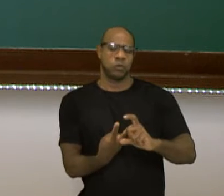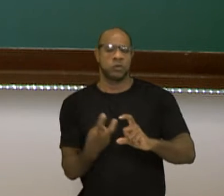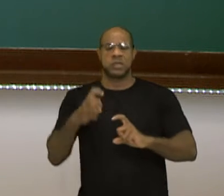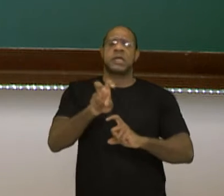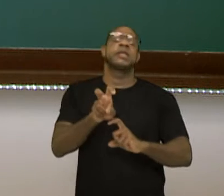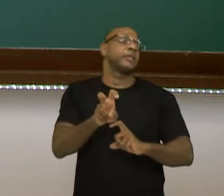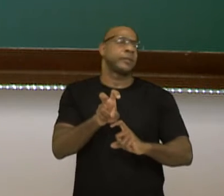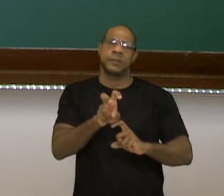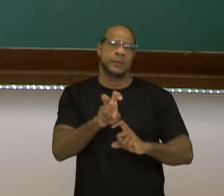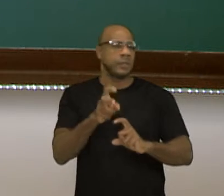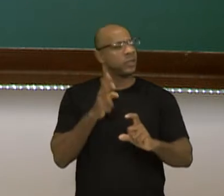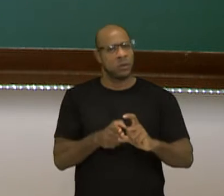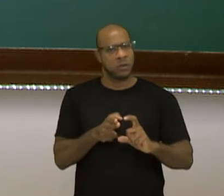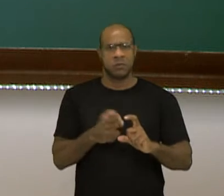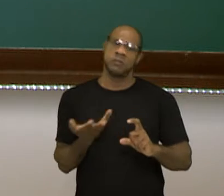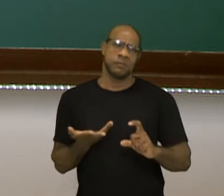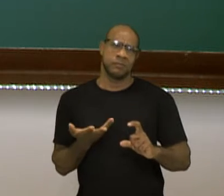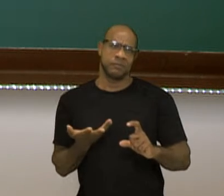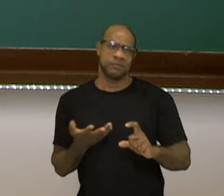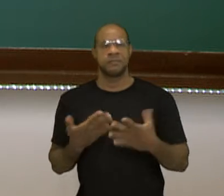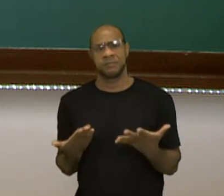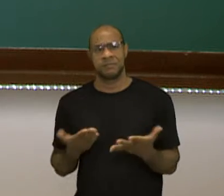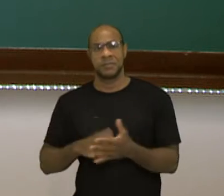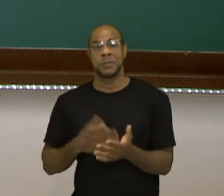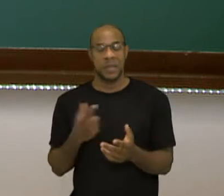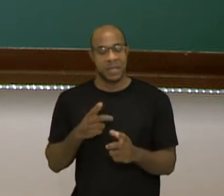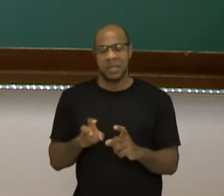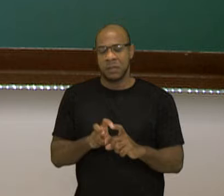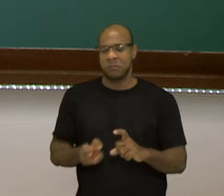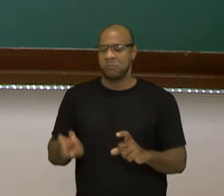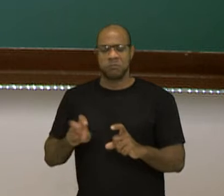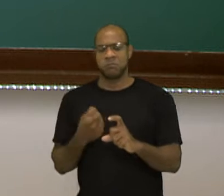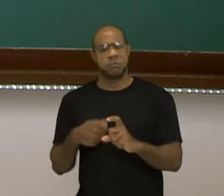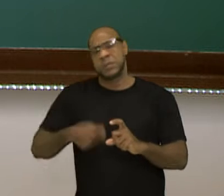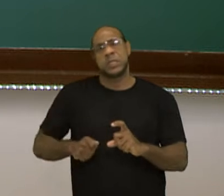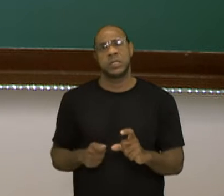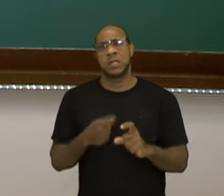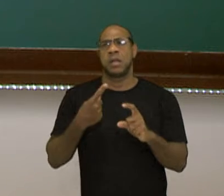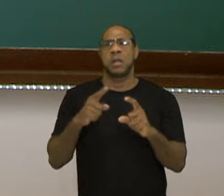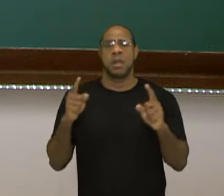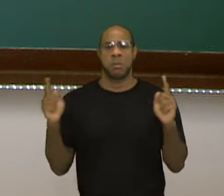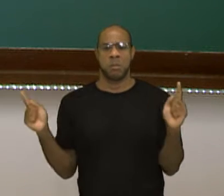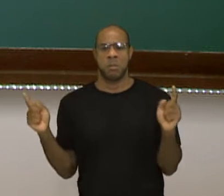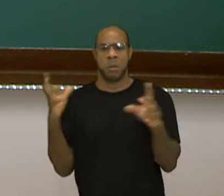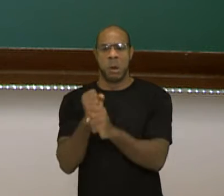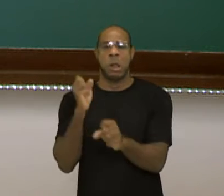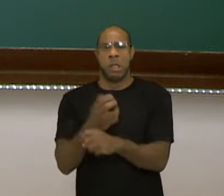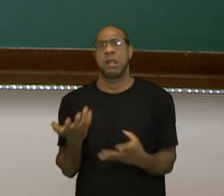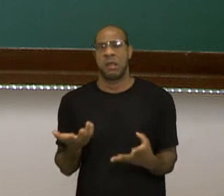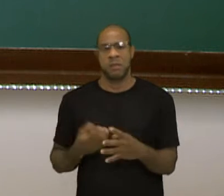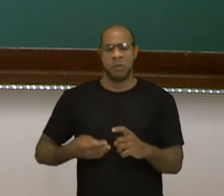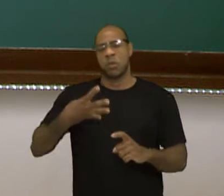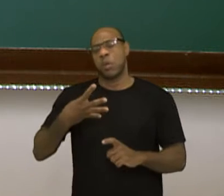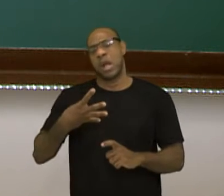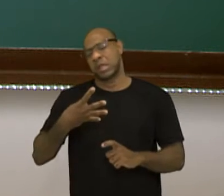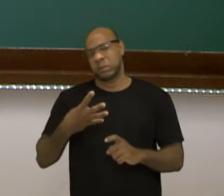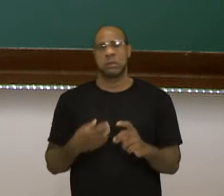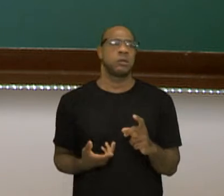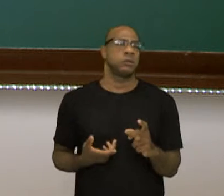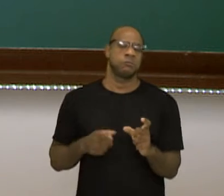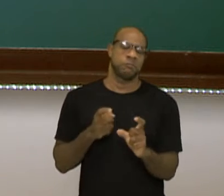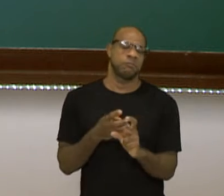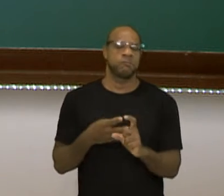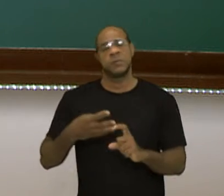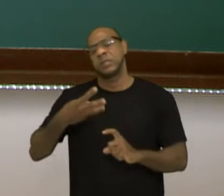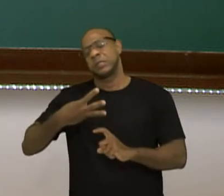potência, né? Então, para o expoente 5, realmente eu preciso fazer o cálculo. Para o expoente 4 também, para o